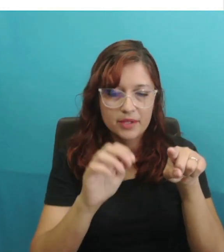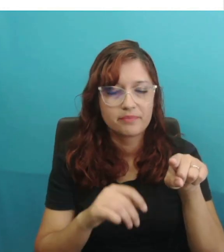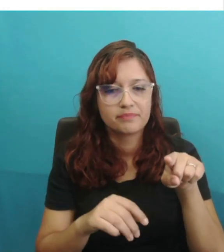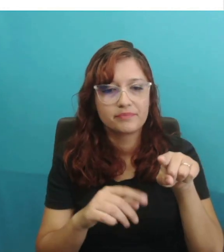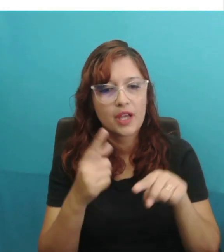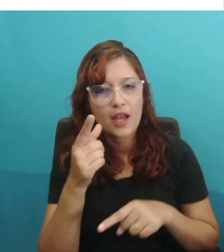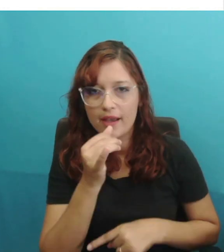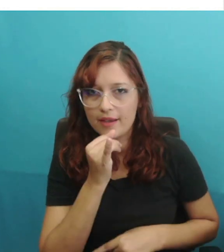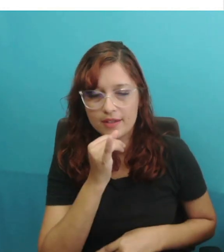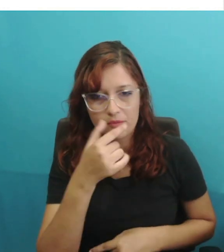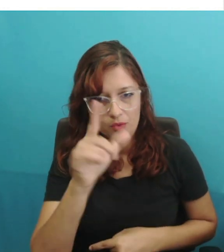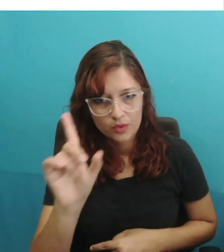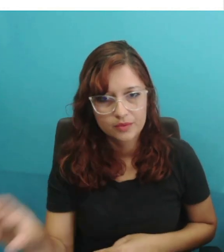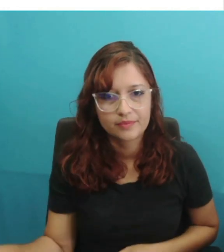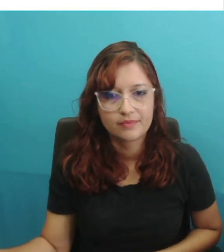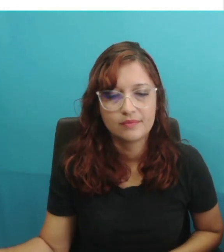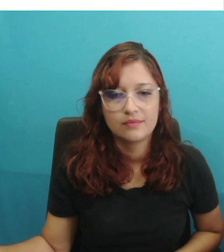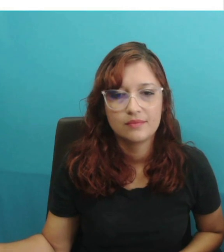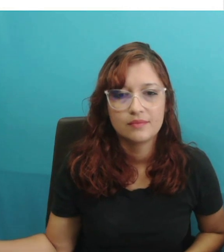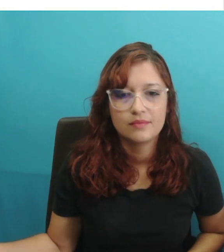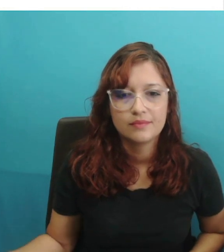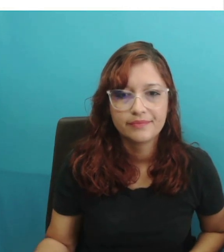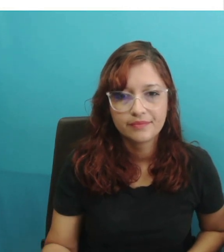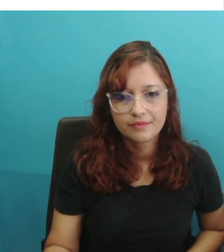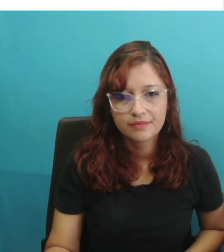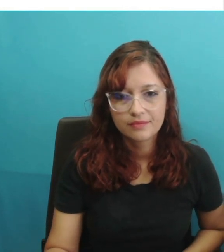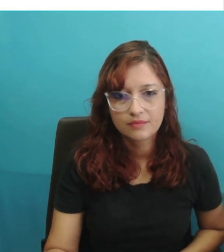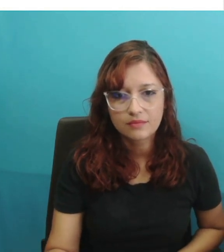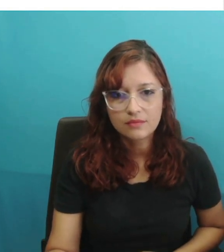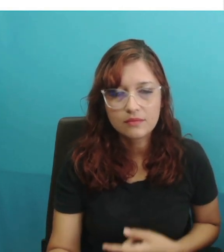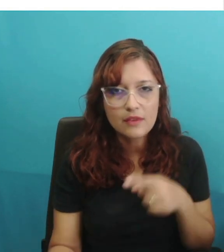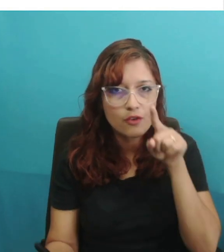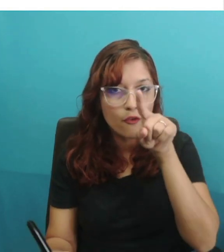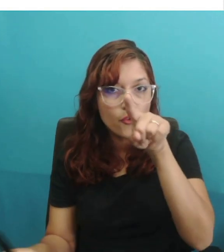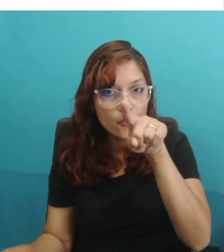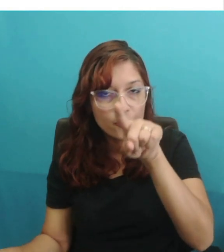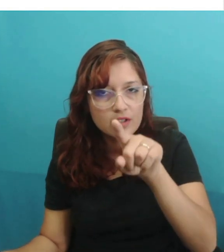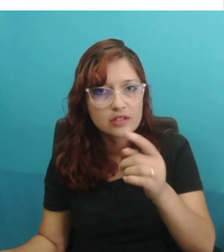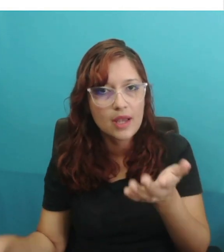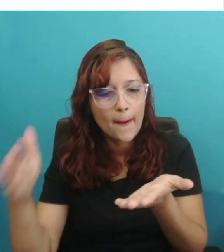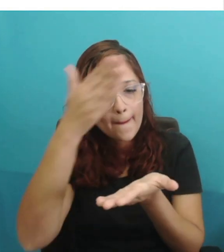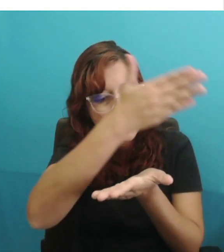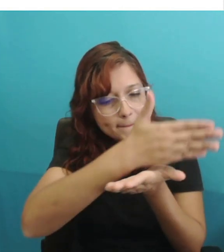Você abre. Outro exemplo.